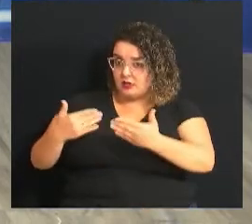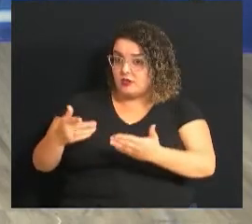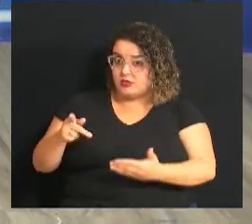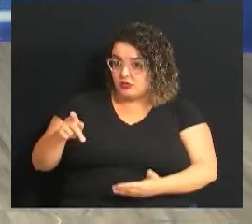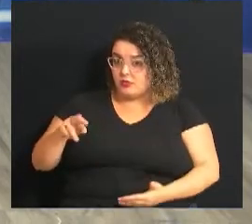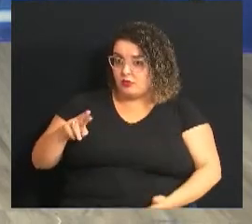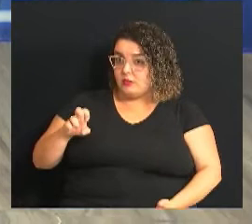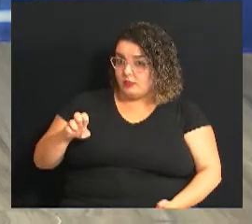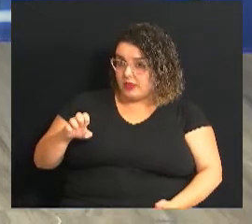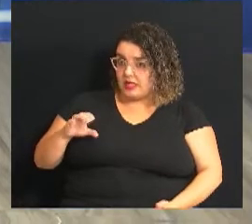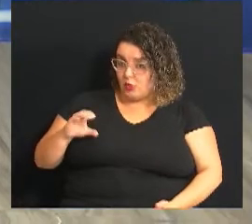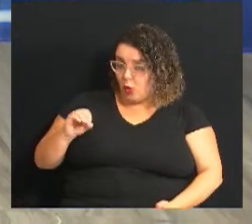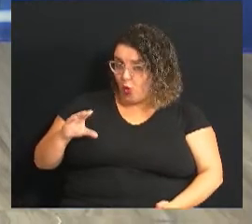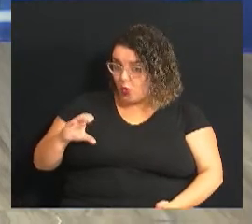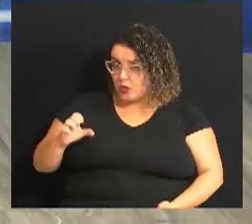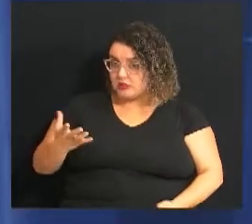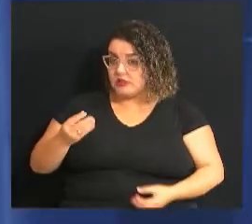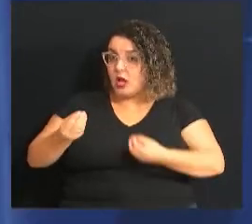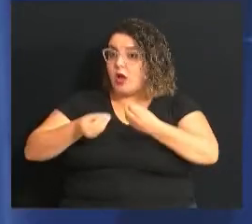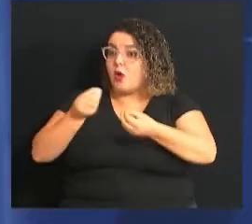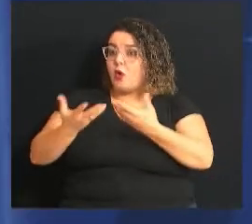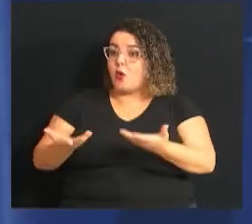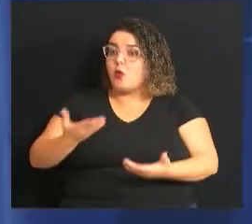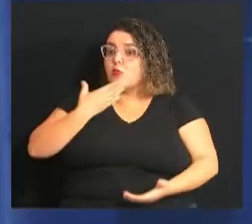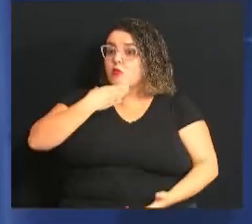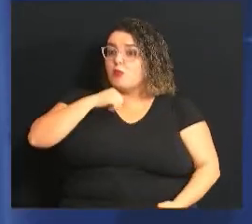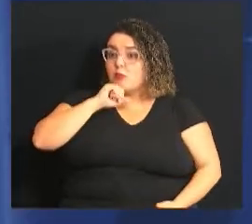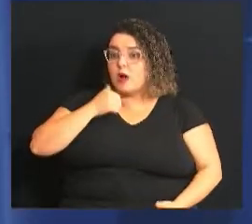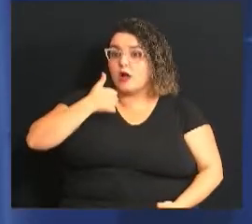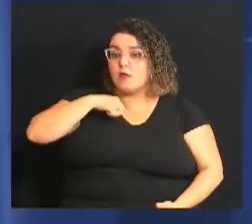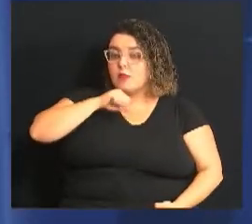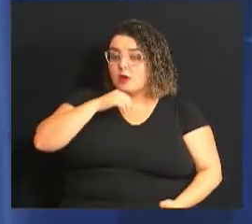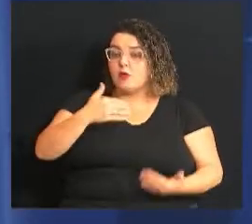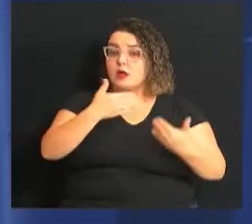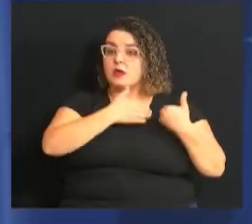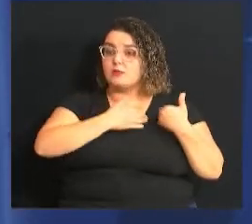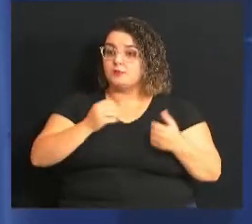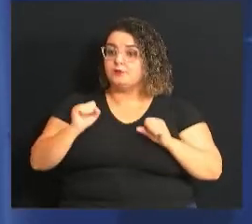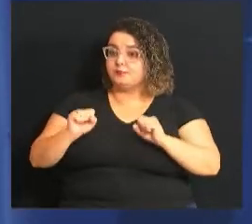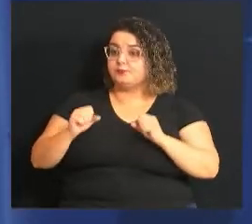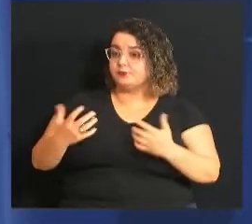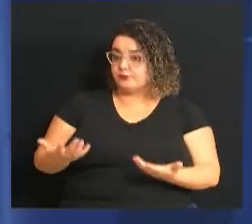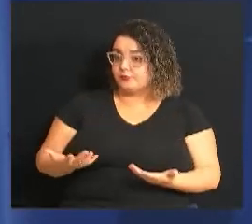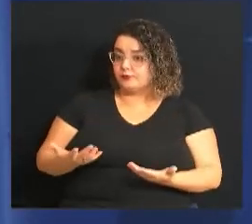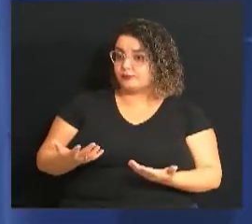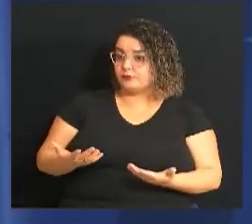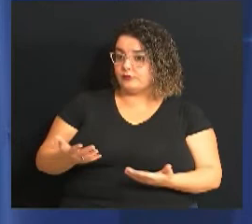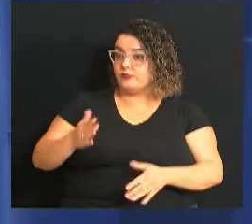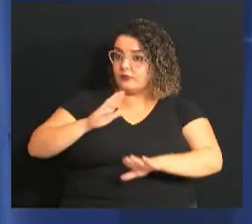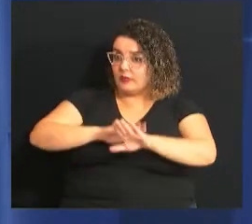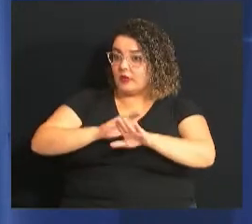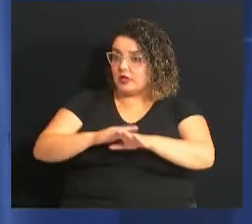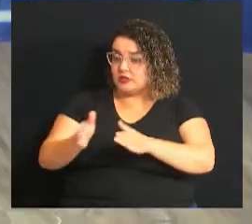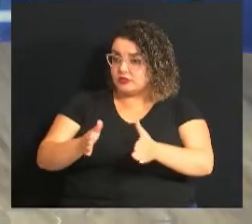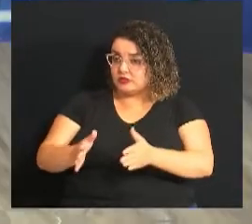muito cedo? Como é que o pai, a mãe, o tutor pode agir nesse momento?